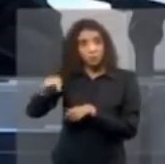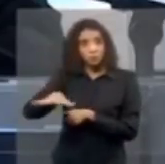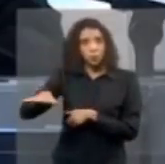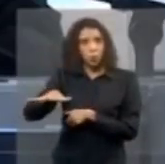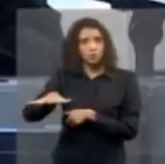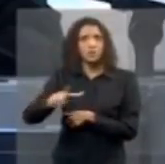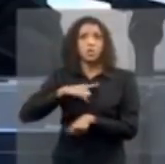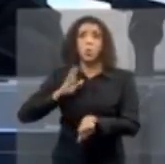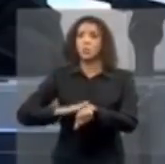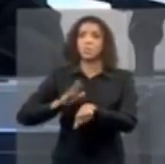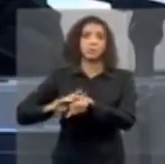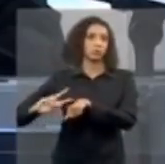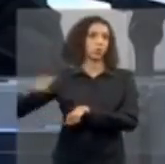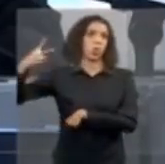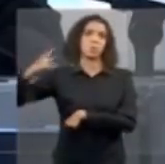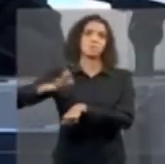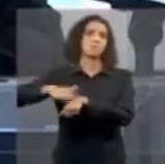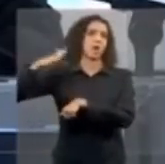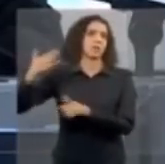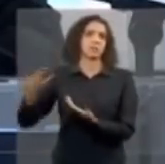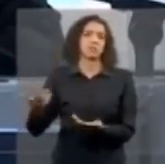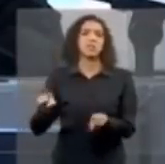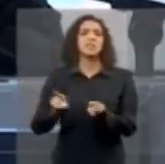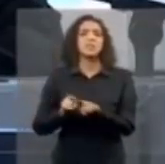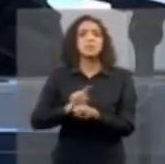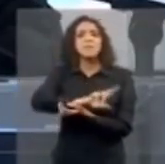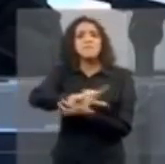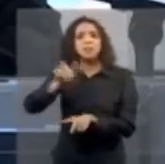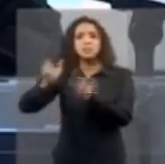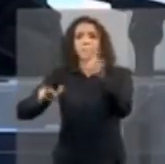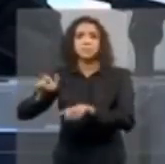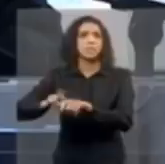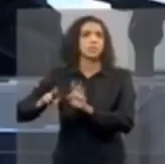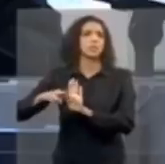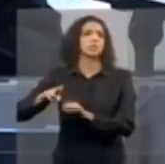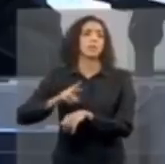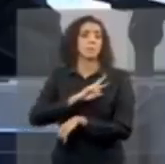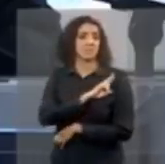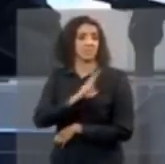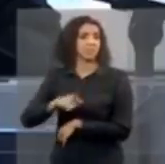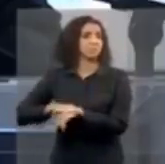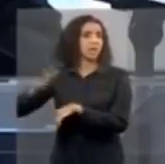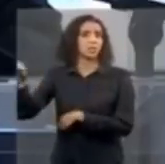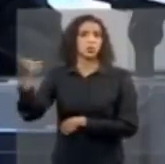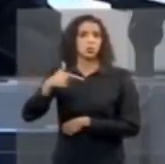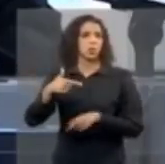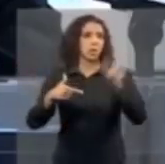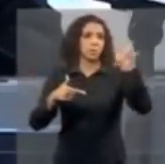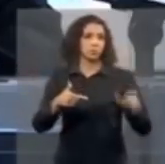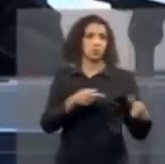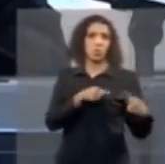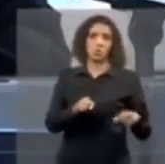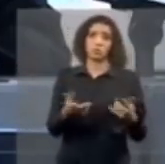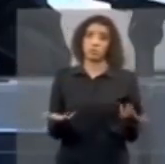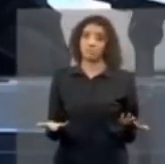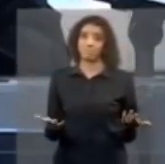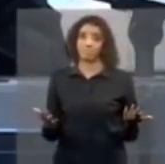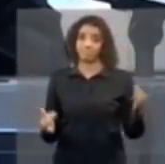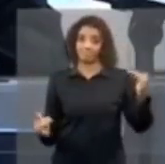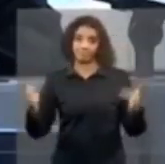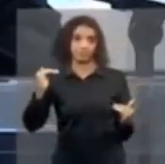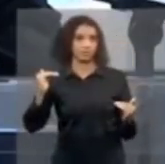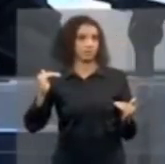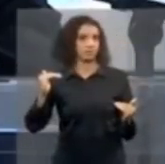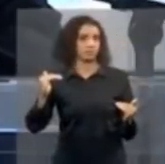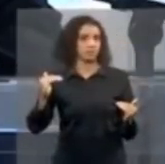do que o dobro do tempo e bem mais do que o dobro de representantes do que os que defendem a posição contrária. Isso não